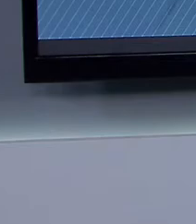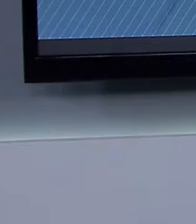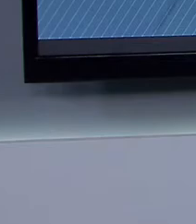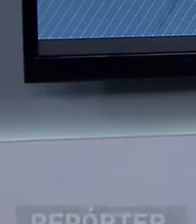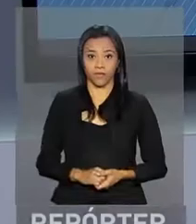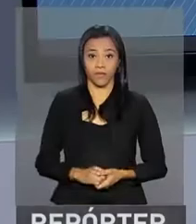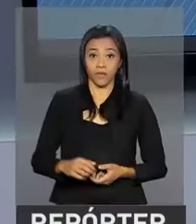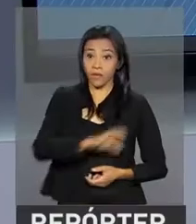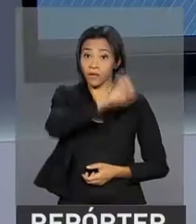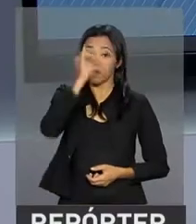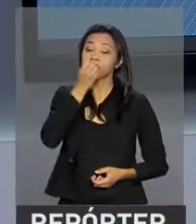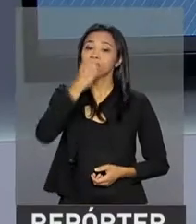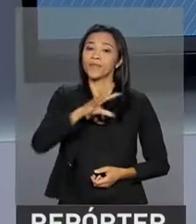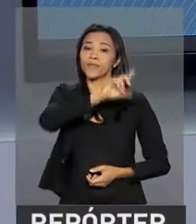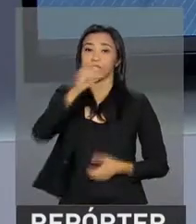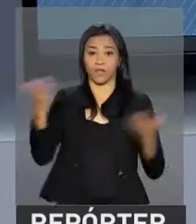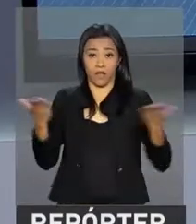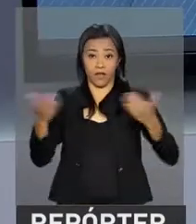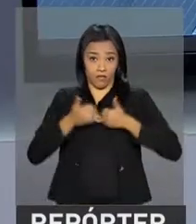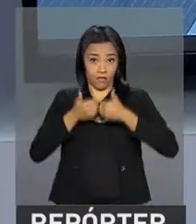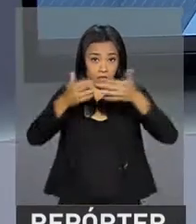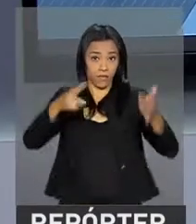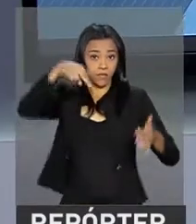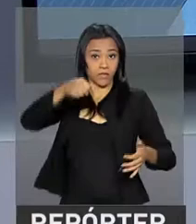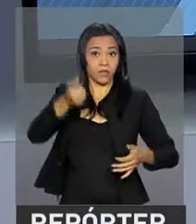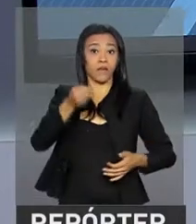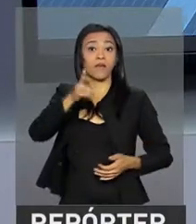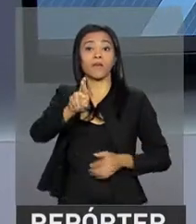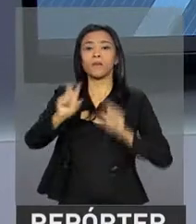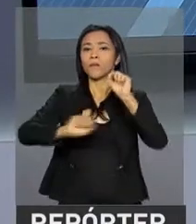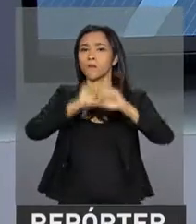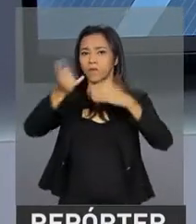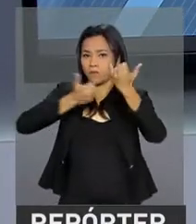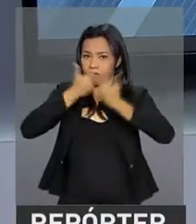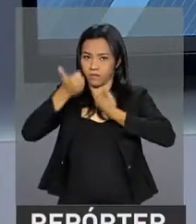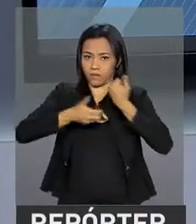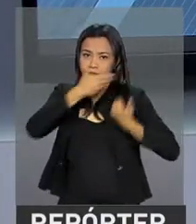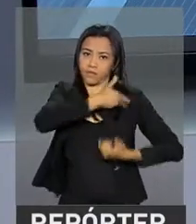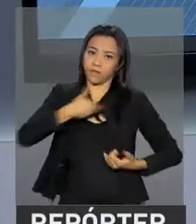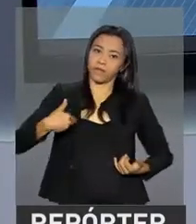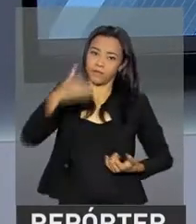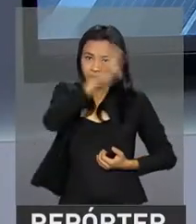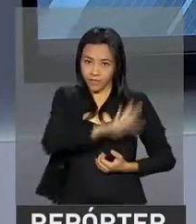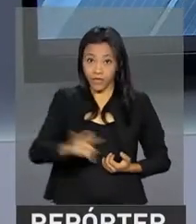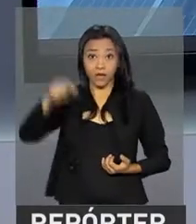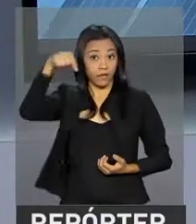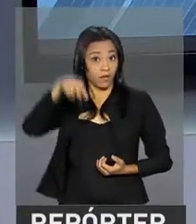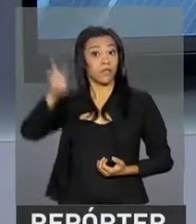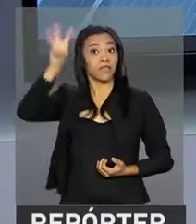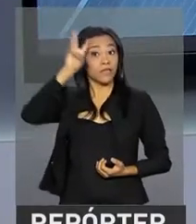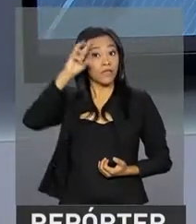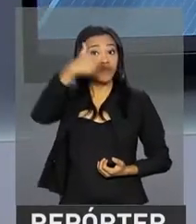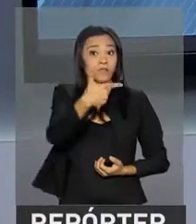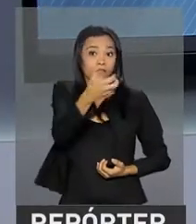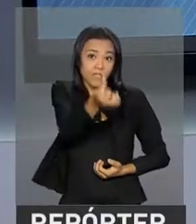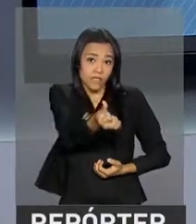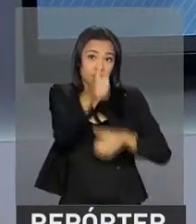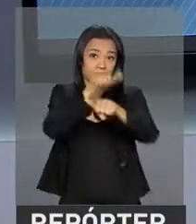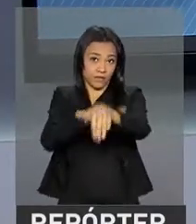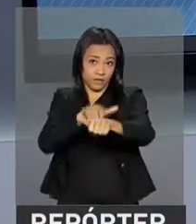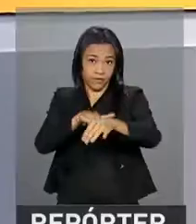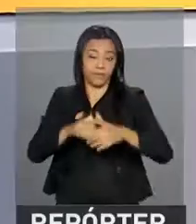olá bom dia começa agora o repórter nbr com as notícias do governo federal desta terça-feira 26 de